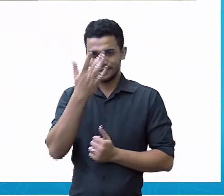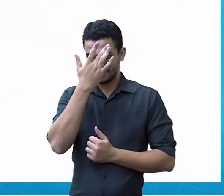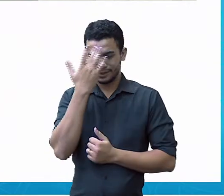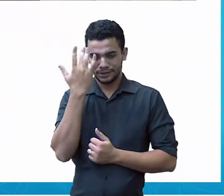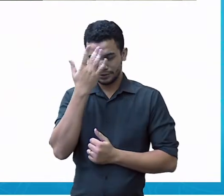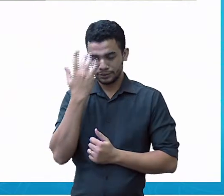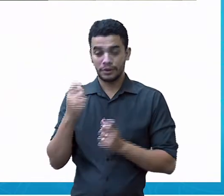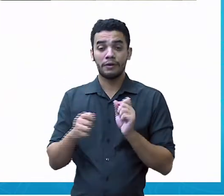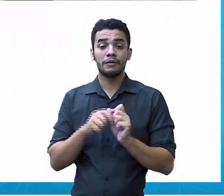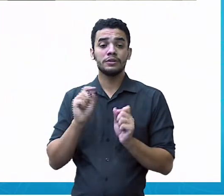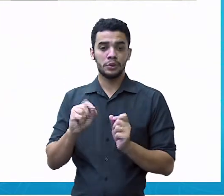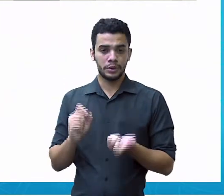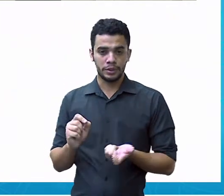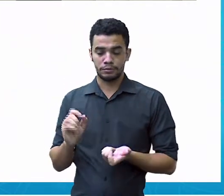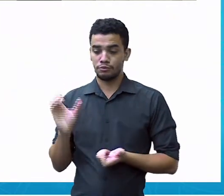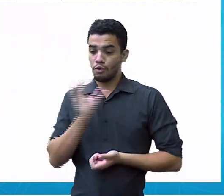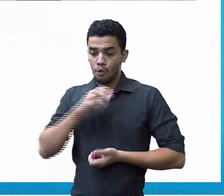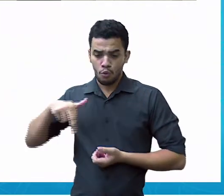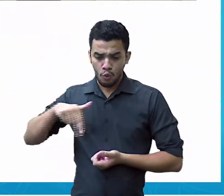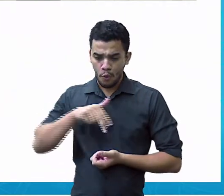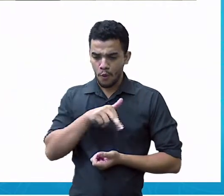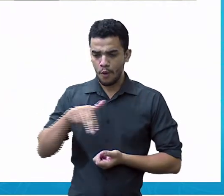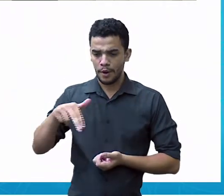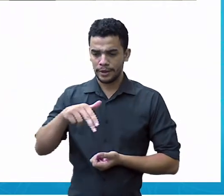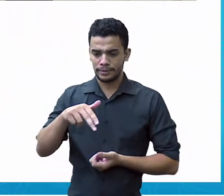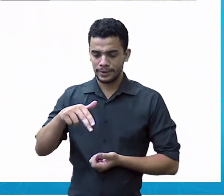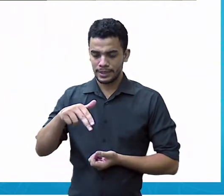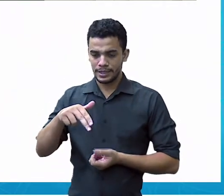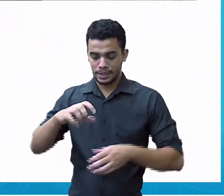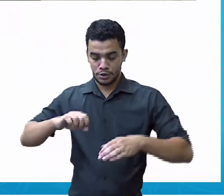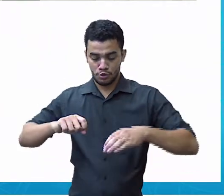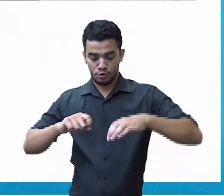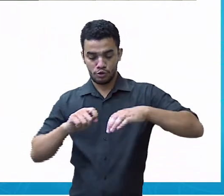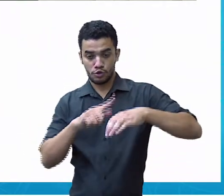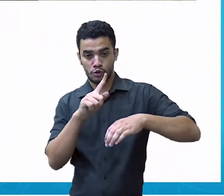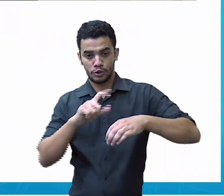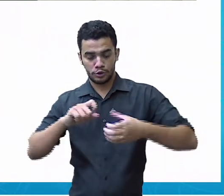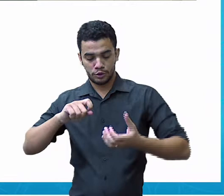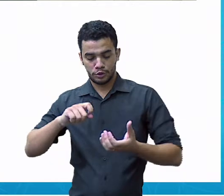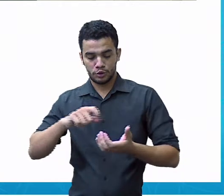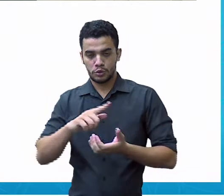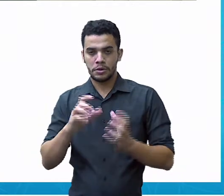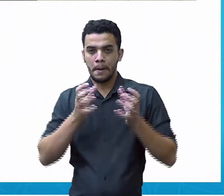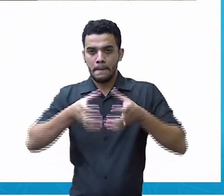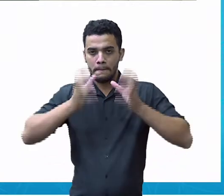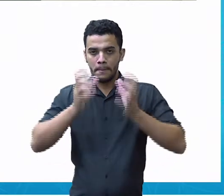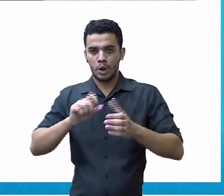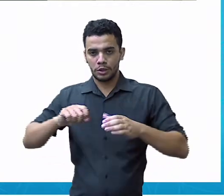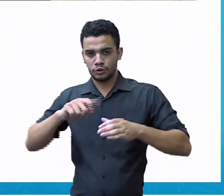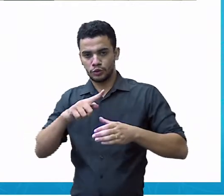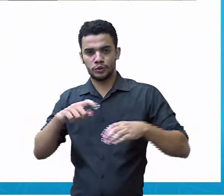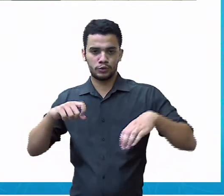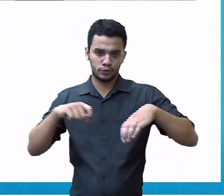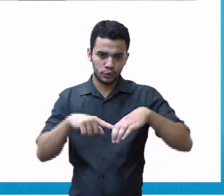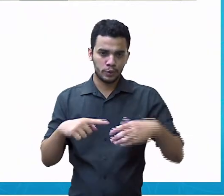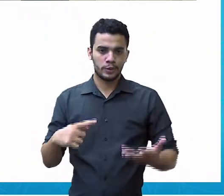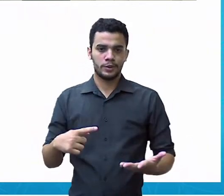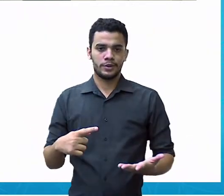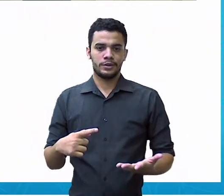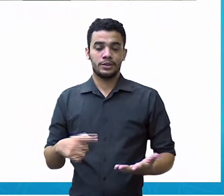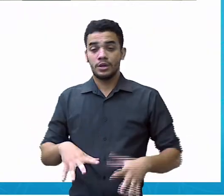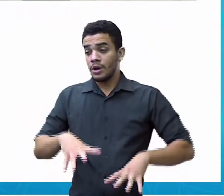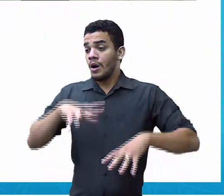respiram, vibram, têm os batimentos cardíacos acelerados.